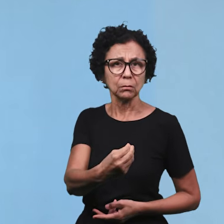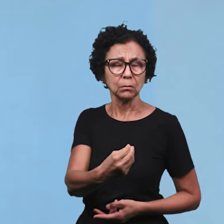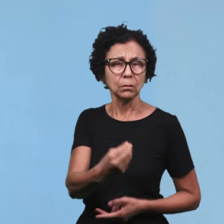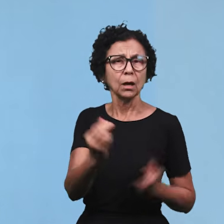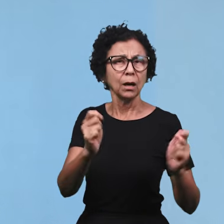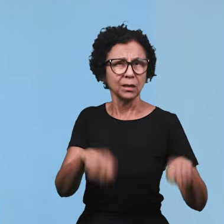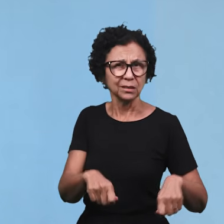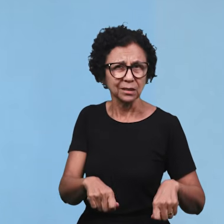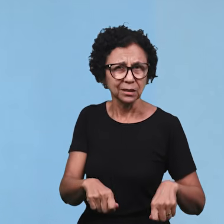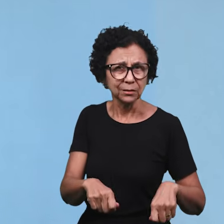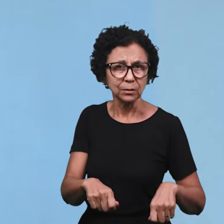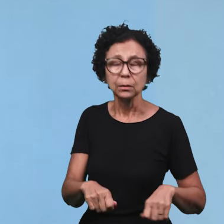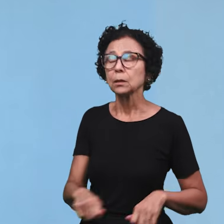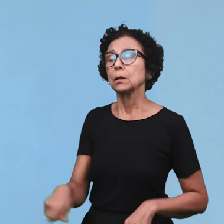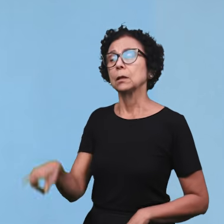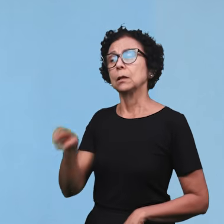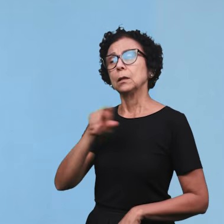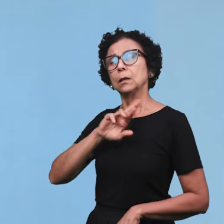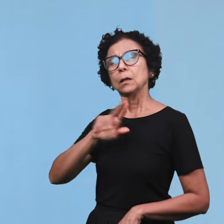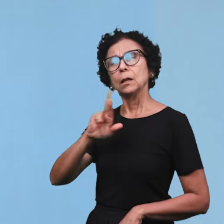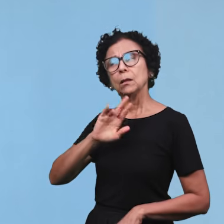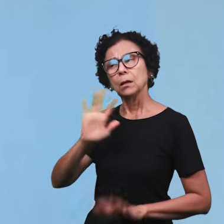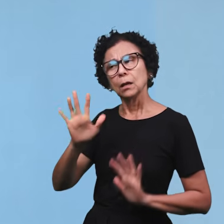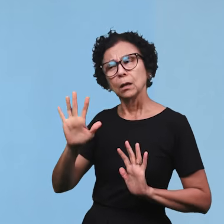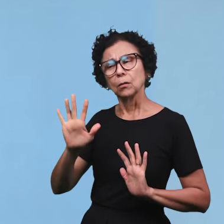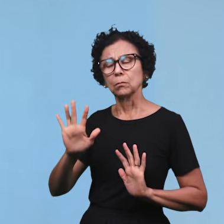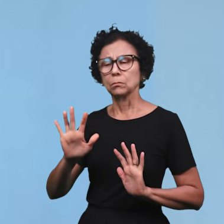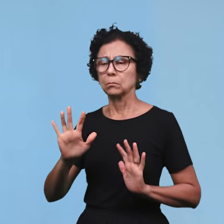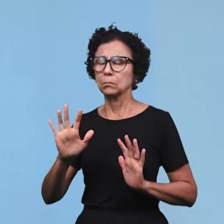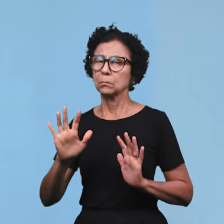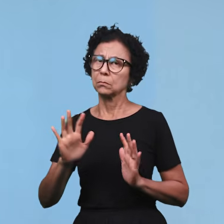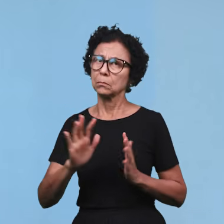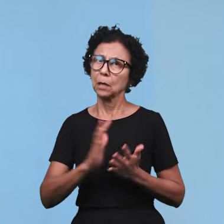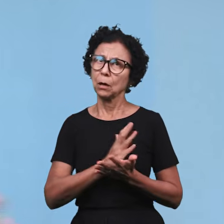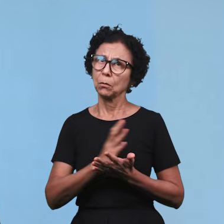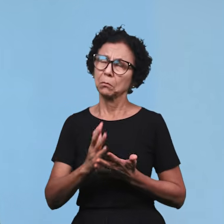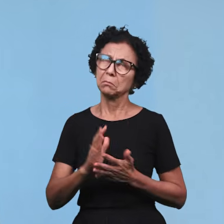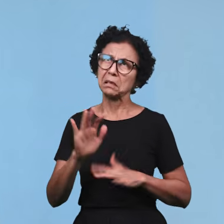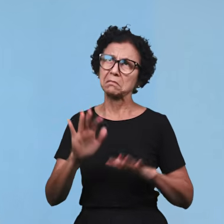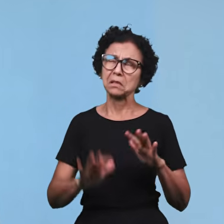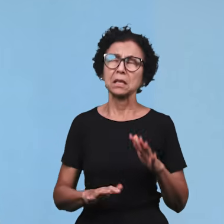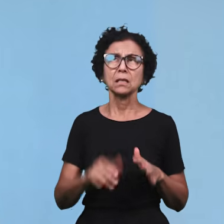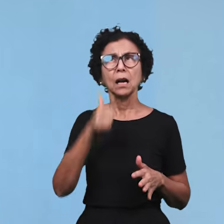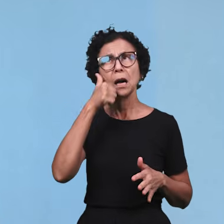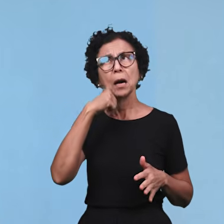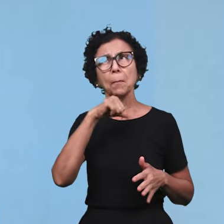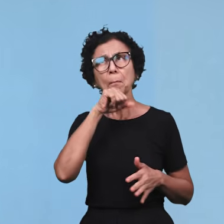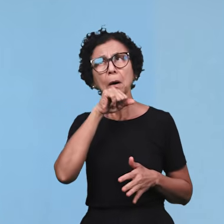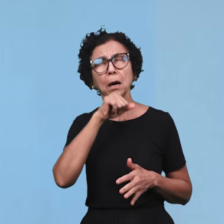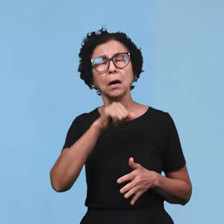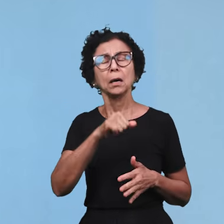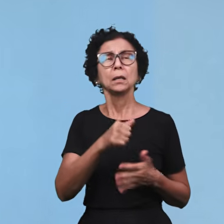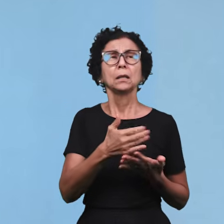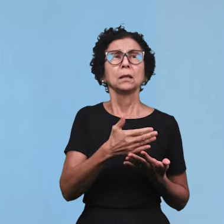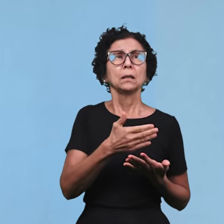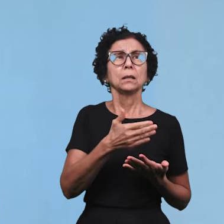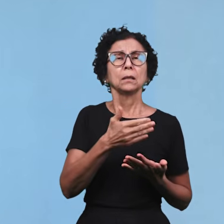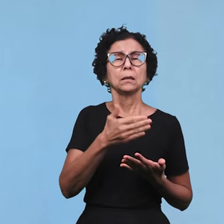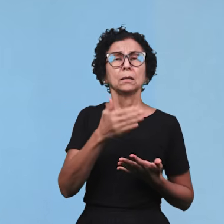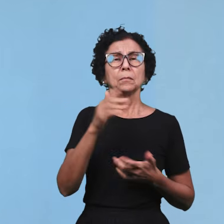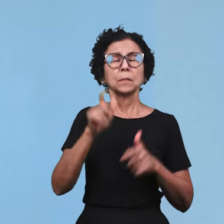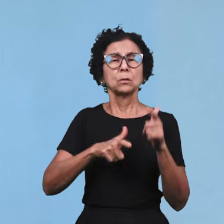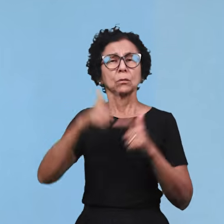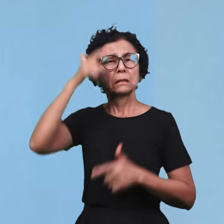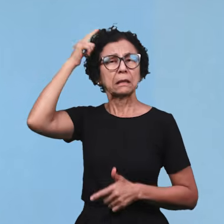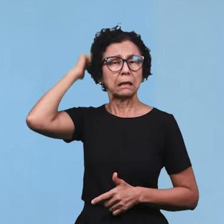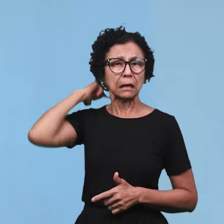Olha, não necessariamente. Existem alguns mitos que dizem que vem da família da mãe, outros dizem que vem da família do pai. A gente não consegue